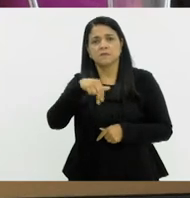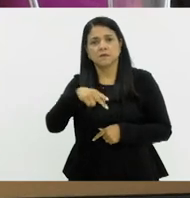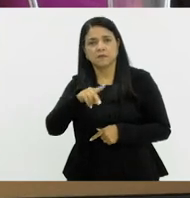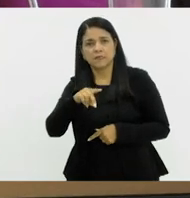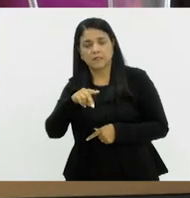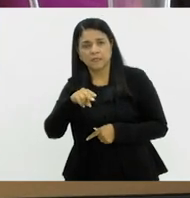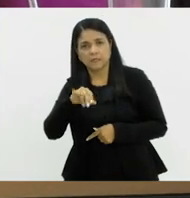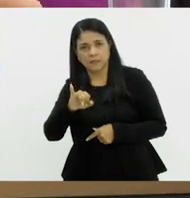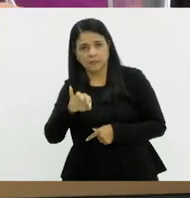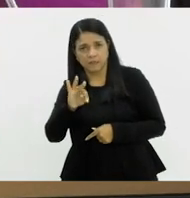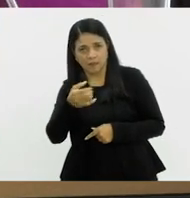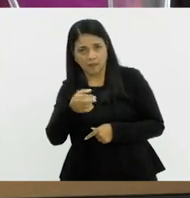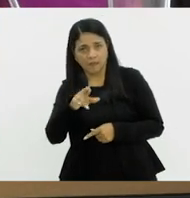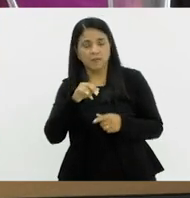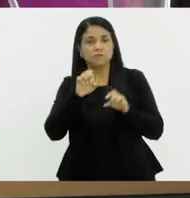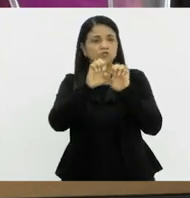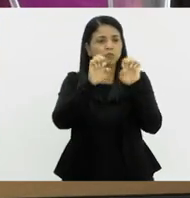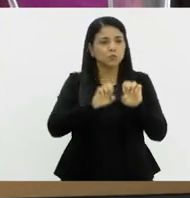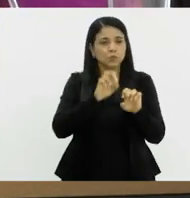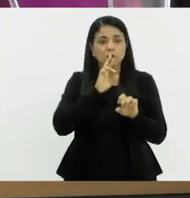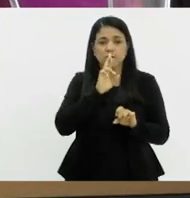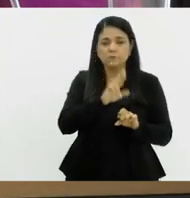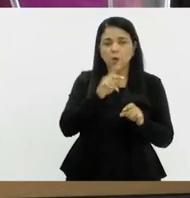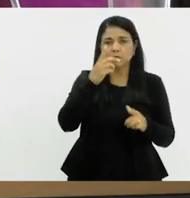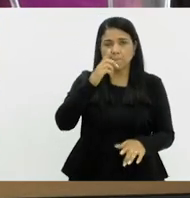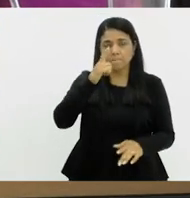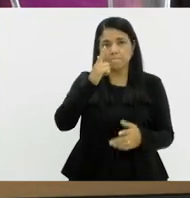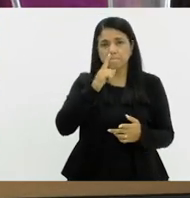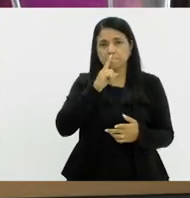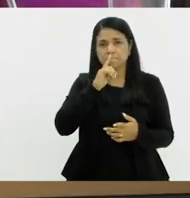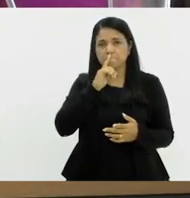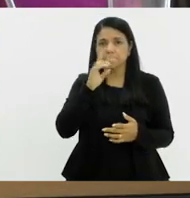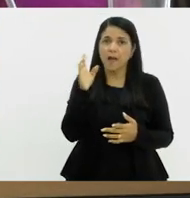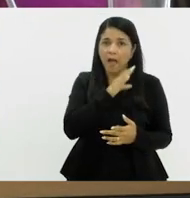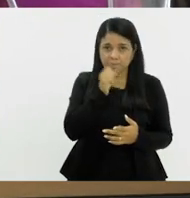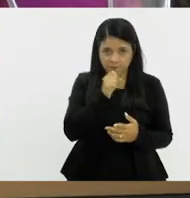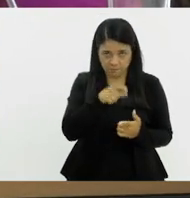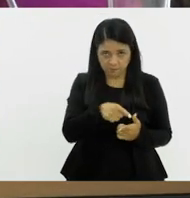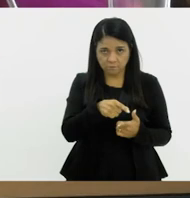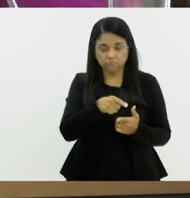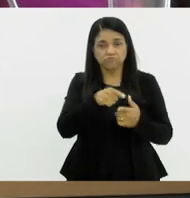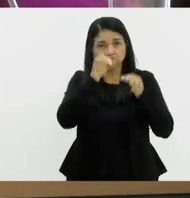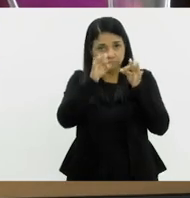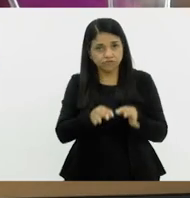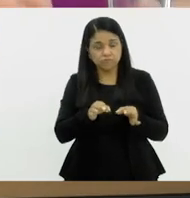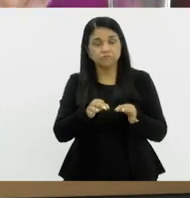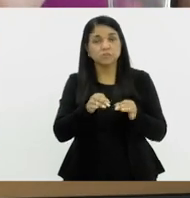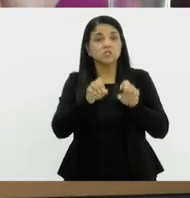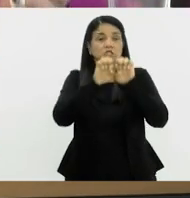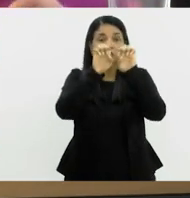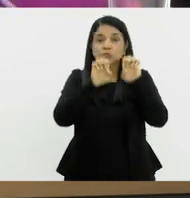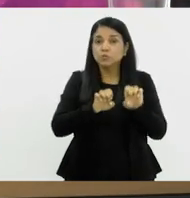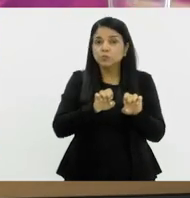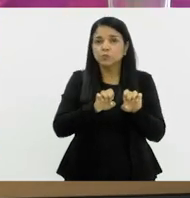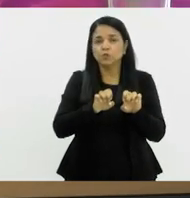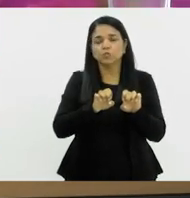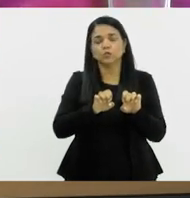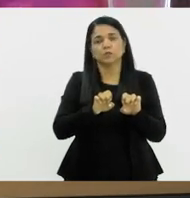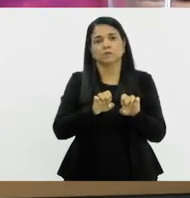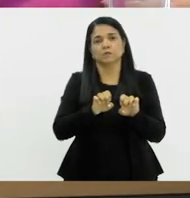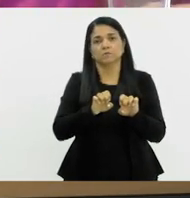estrutura permitia para uma resposta imediata, uma vez que não é uma estrutura que